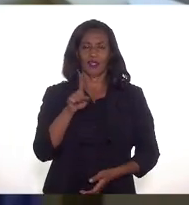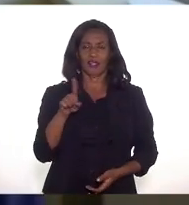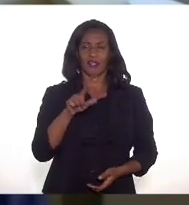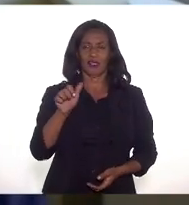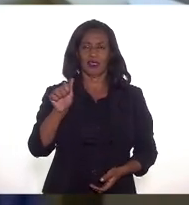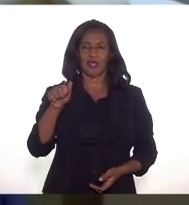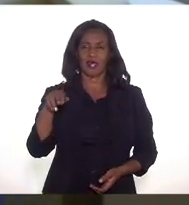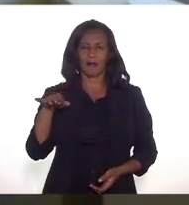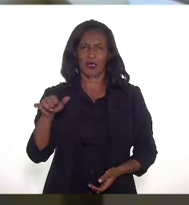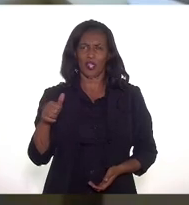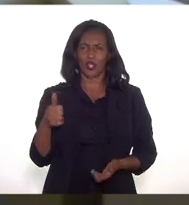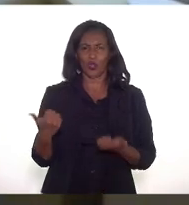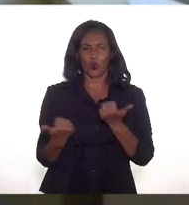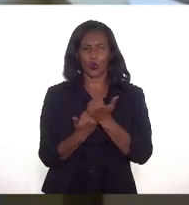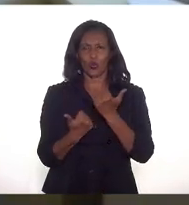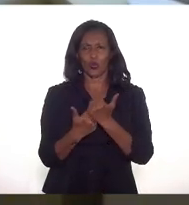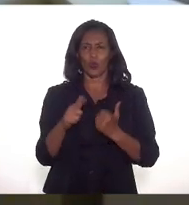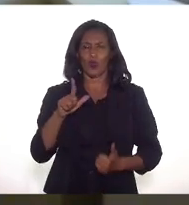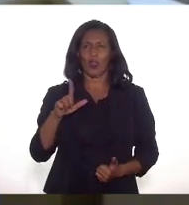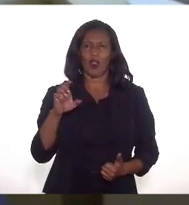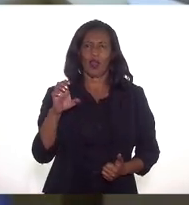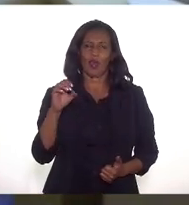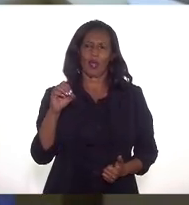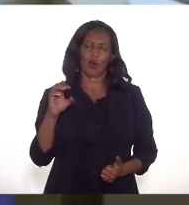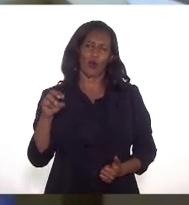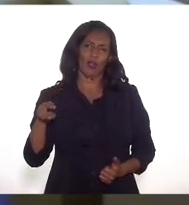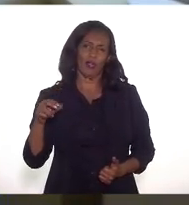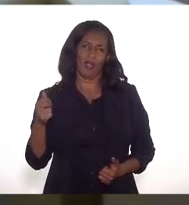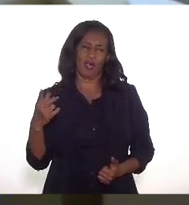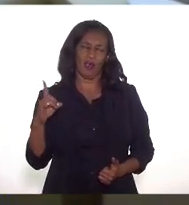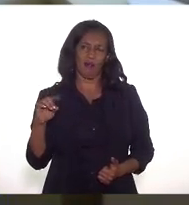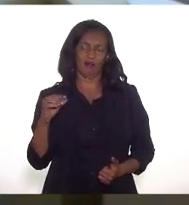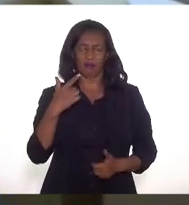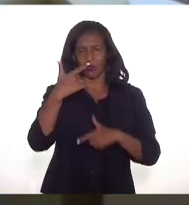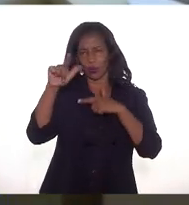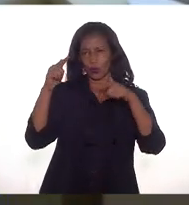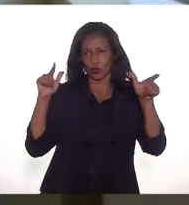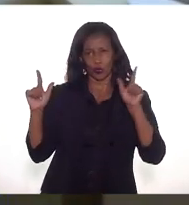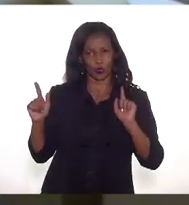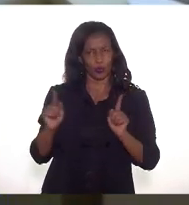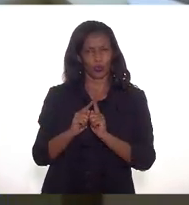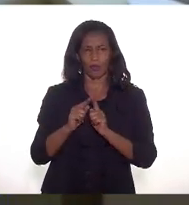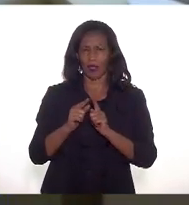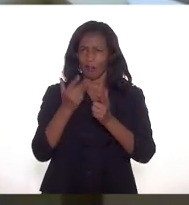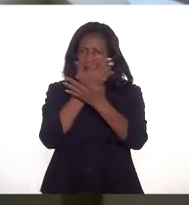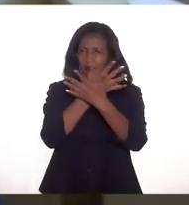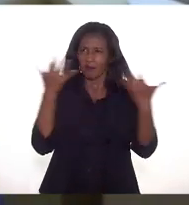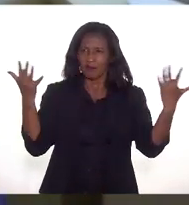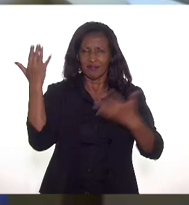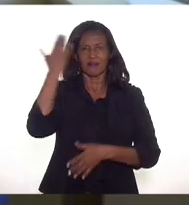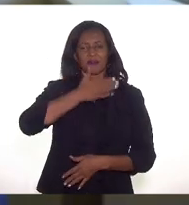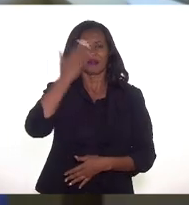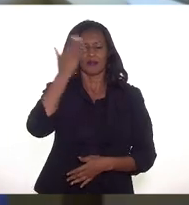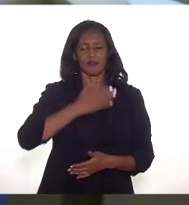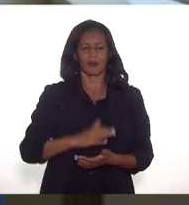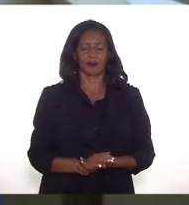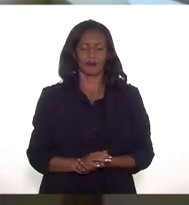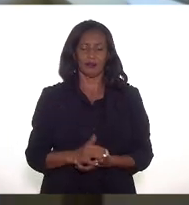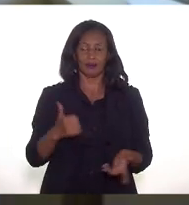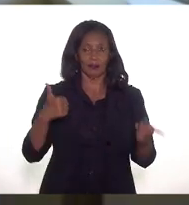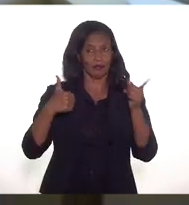o subsecretário Leonardo Lobo e todos os outros aqui presentes.